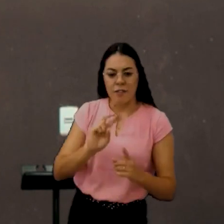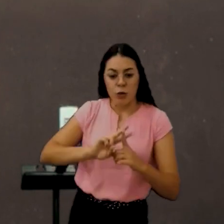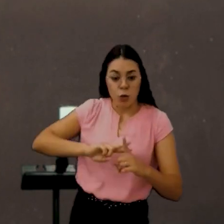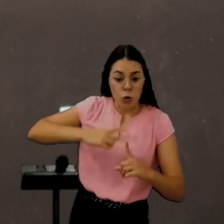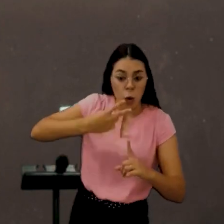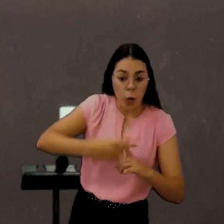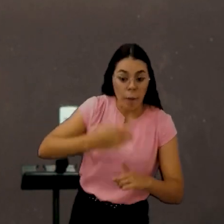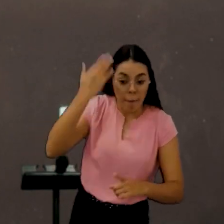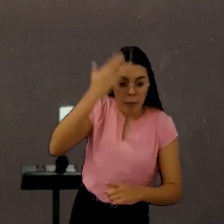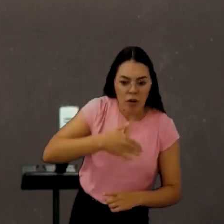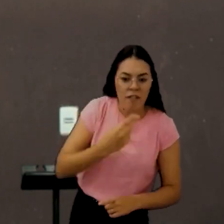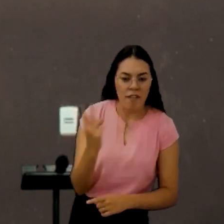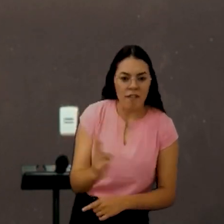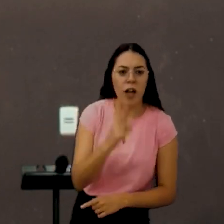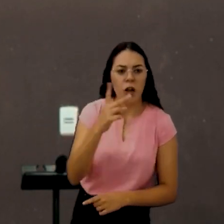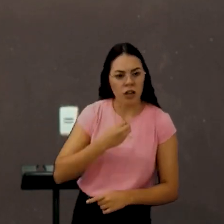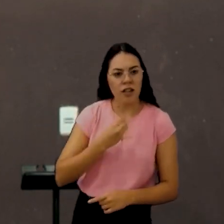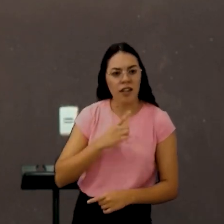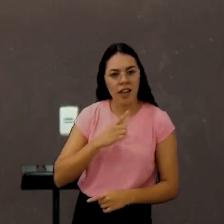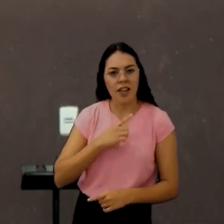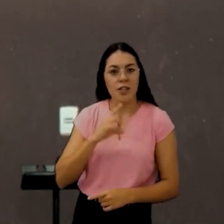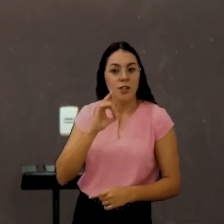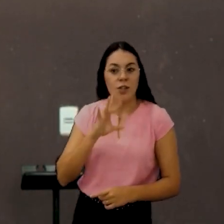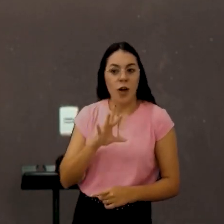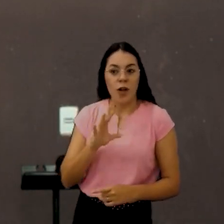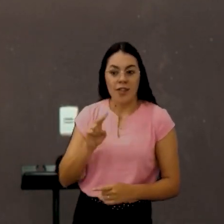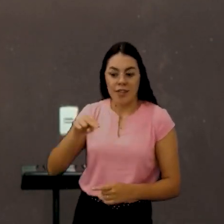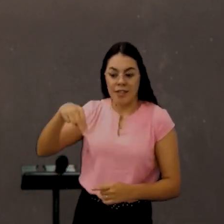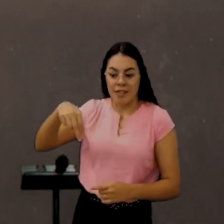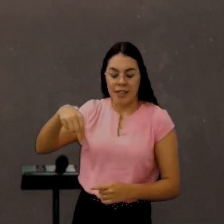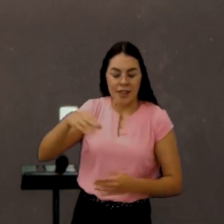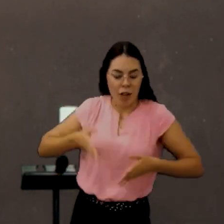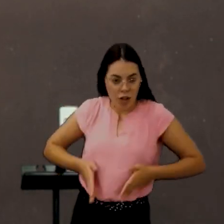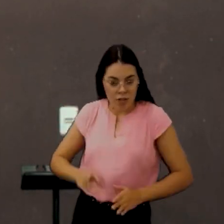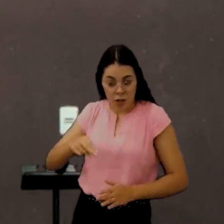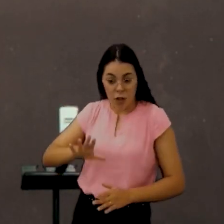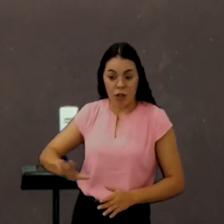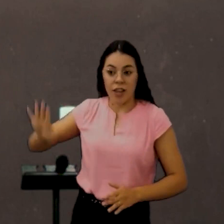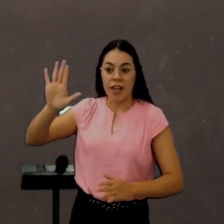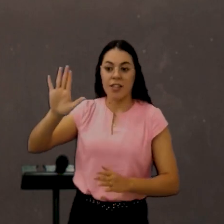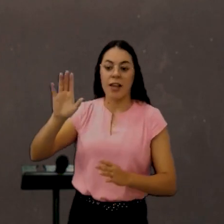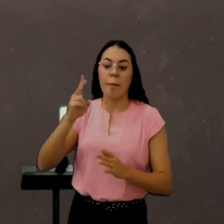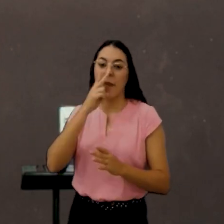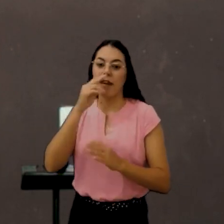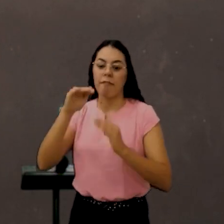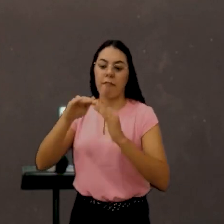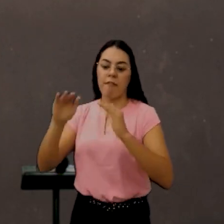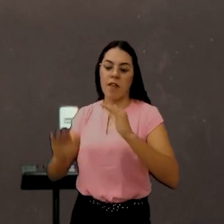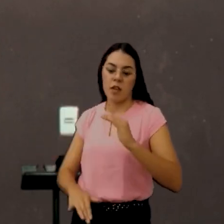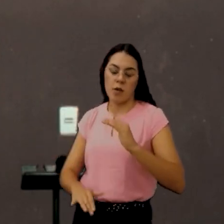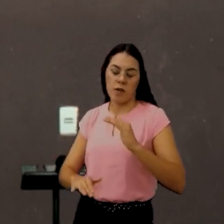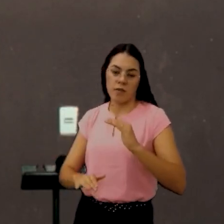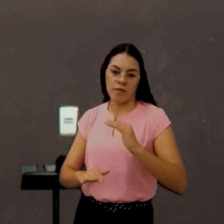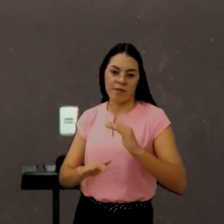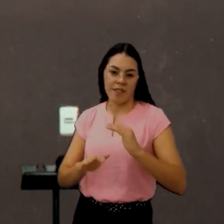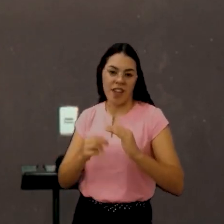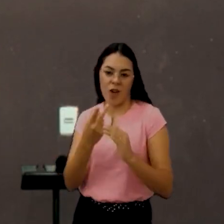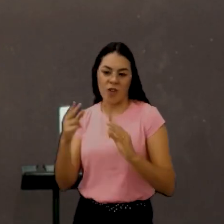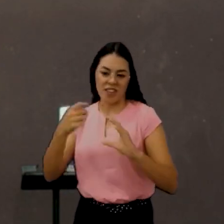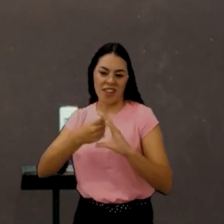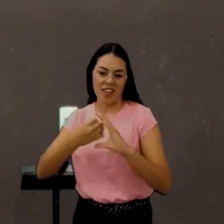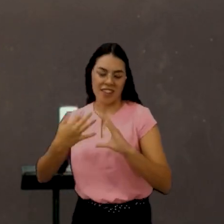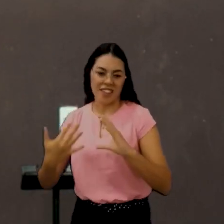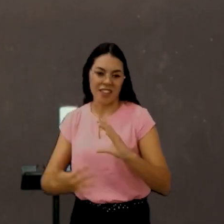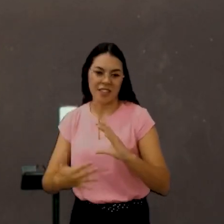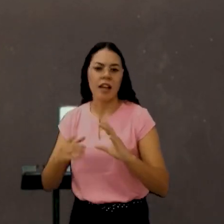provar o seu valor. Porque é como se só o fato de ter nascido aqui, você já é inferior de outros pontos de vista. Infelizmente